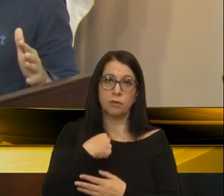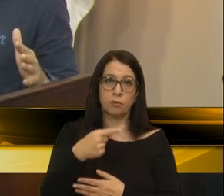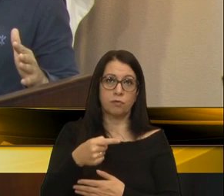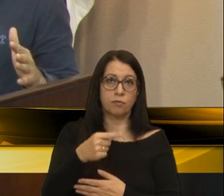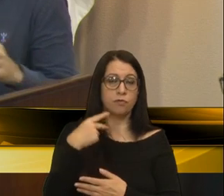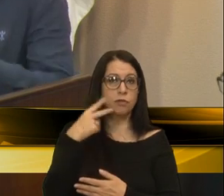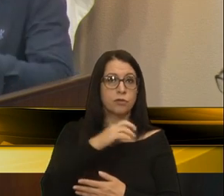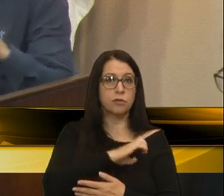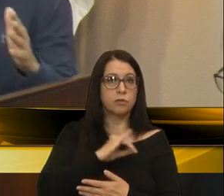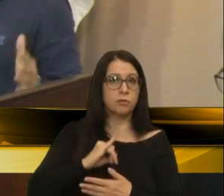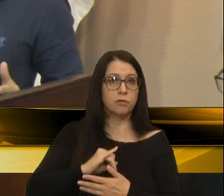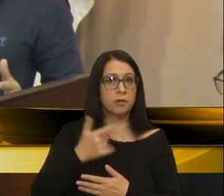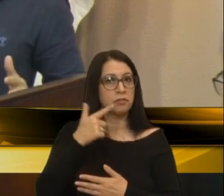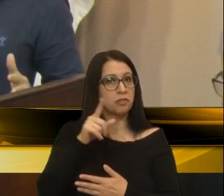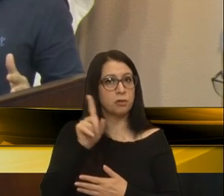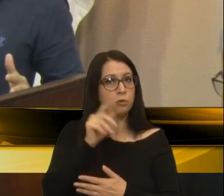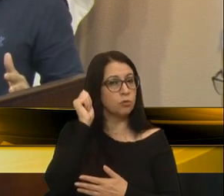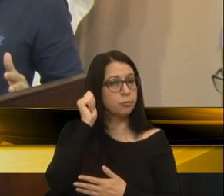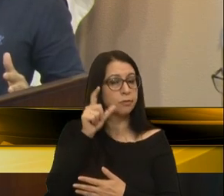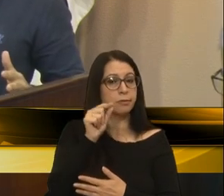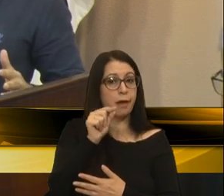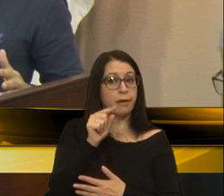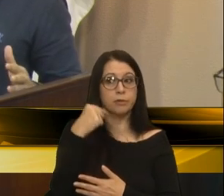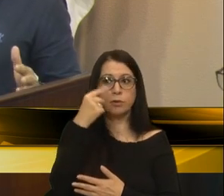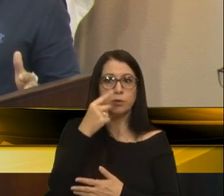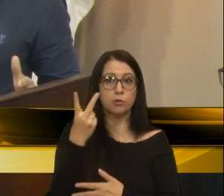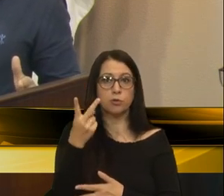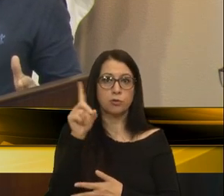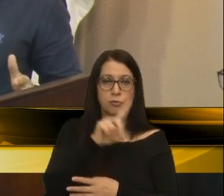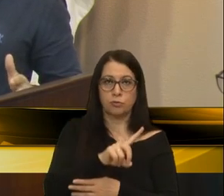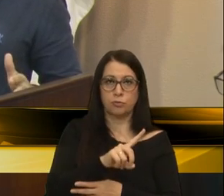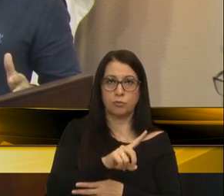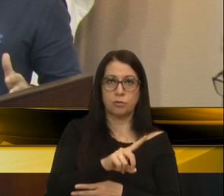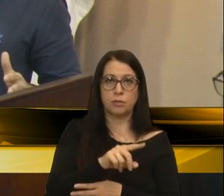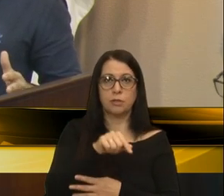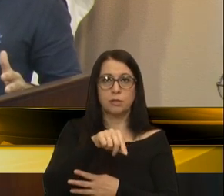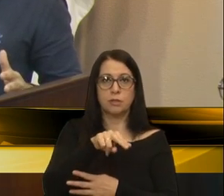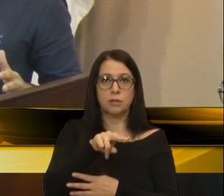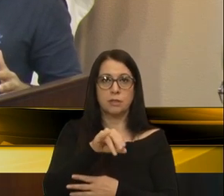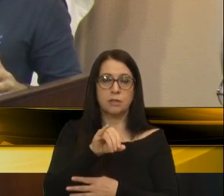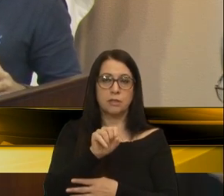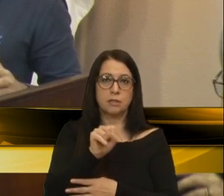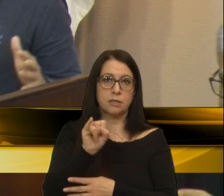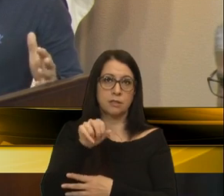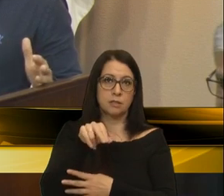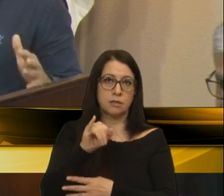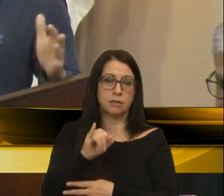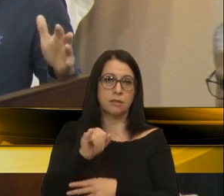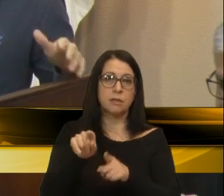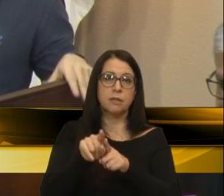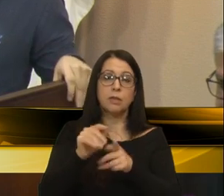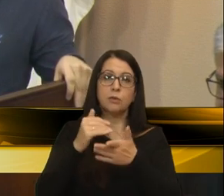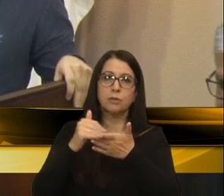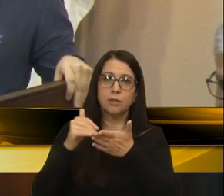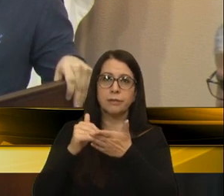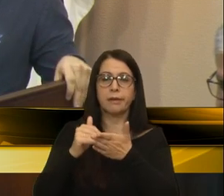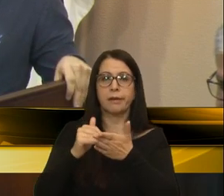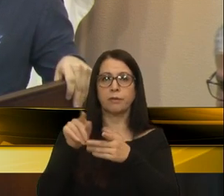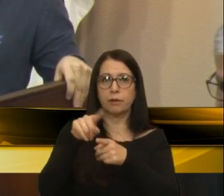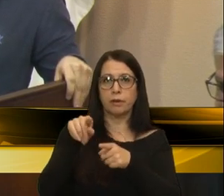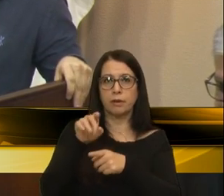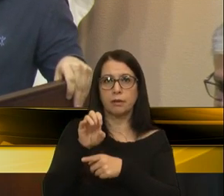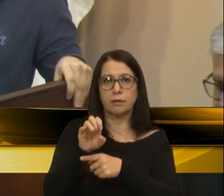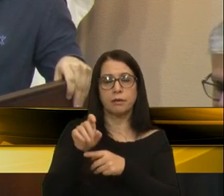de Carlos, acho que dormimos nem 10 horas nesses dias aqui. O Kicine, que é o secretário executivo, diretor da